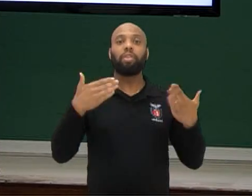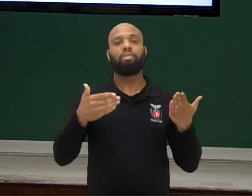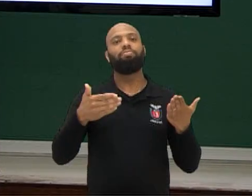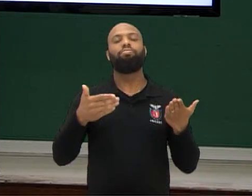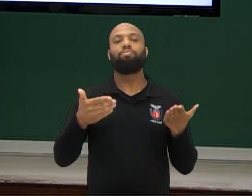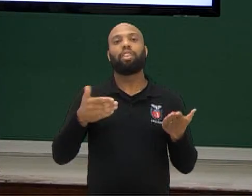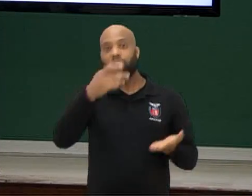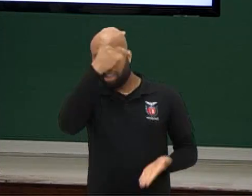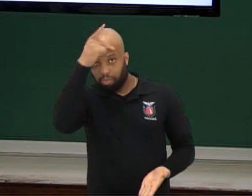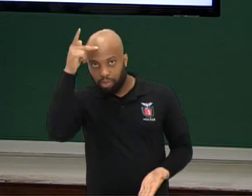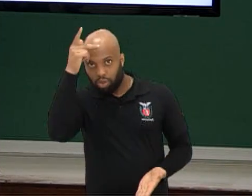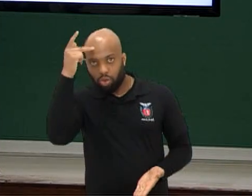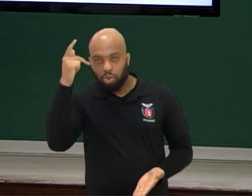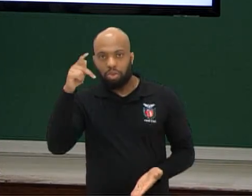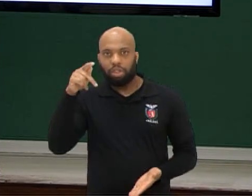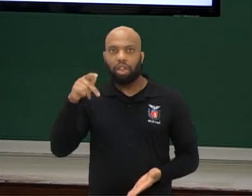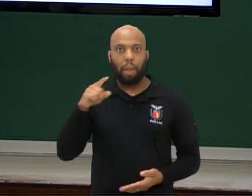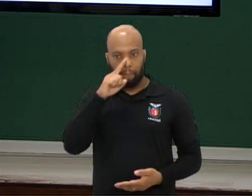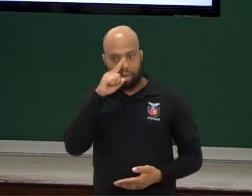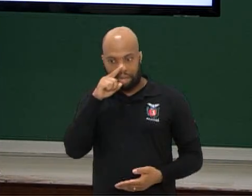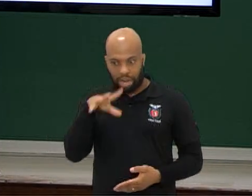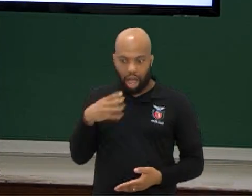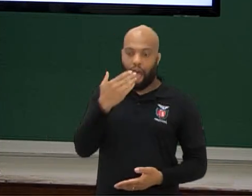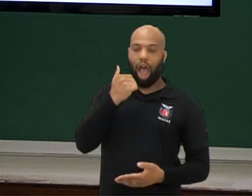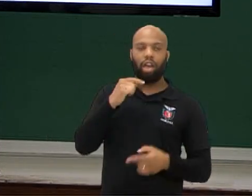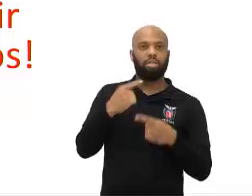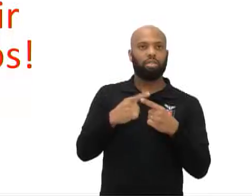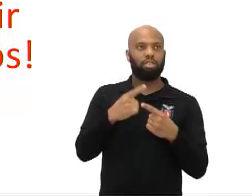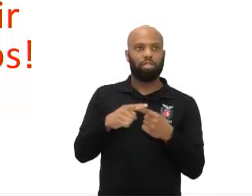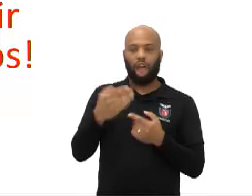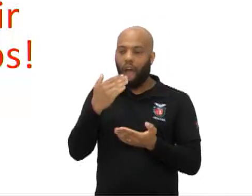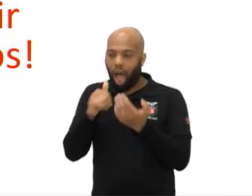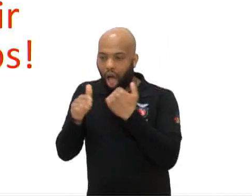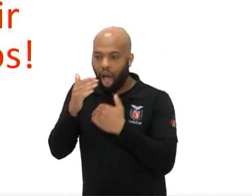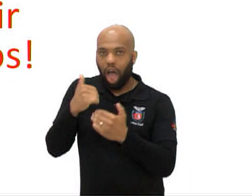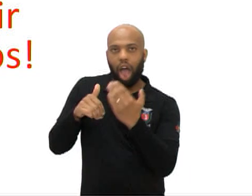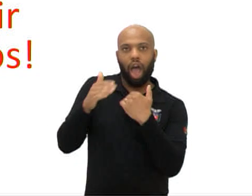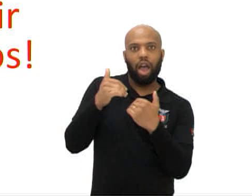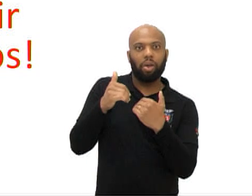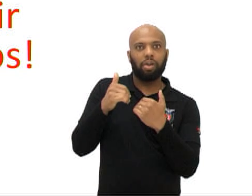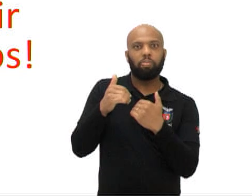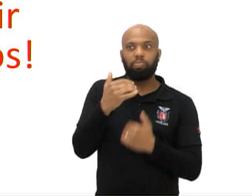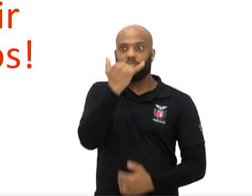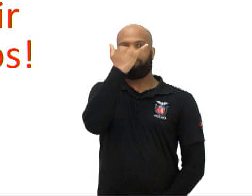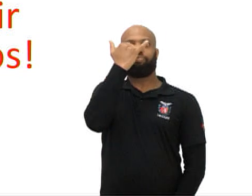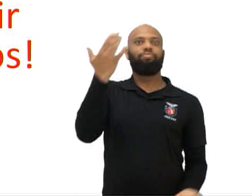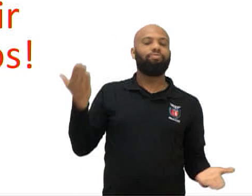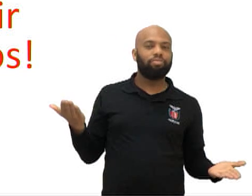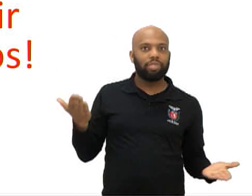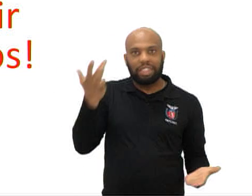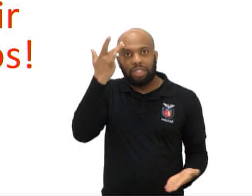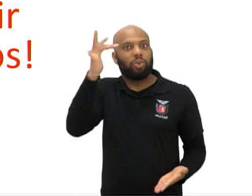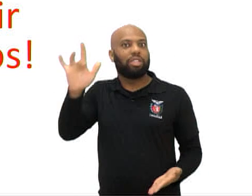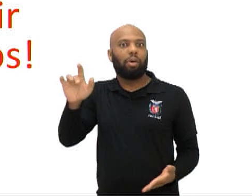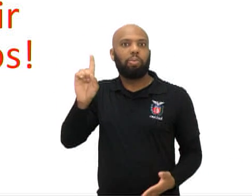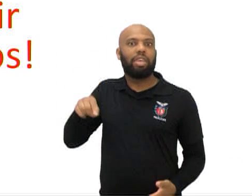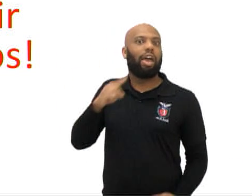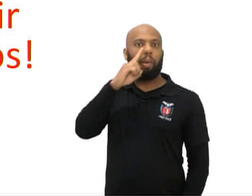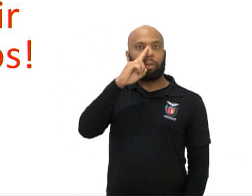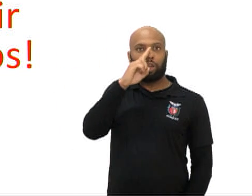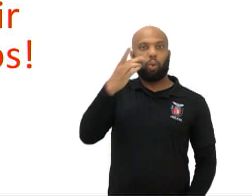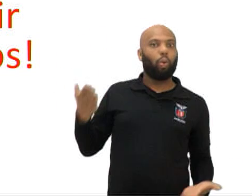normalmente as pessoas acabam se intoxicando porque elas ingerem acidentalmente um cogumelo que